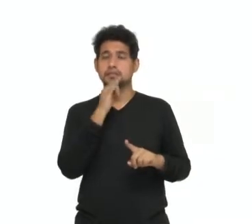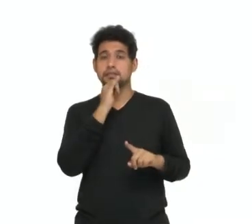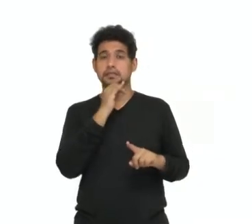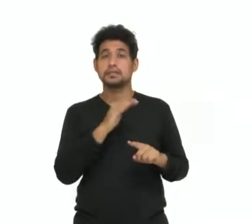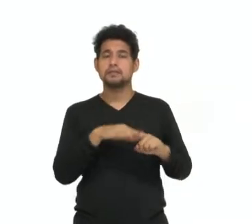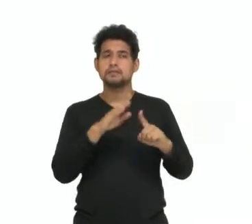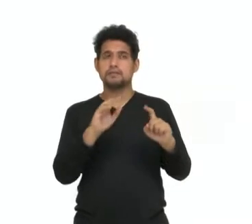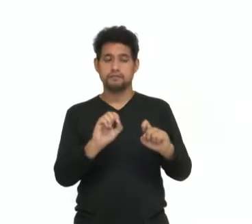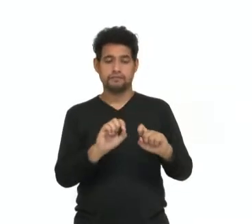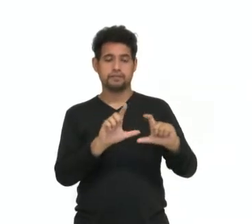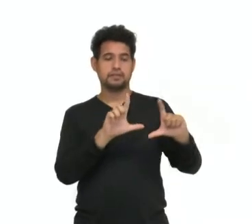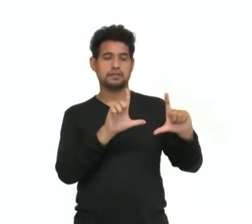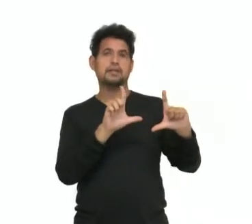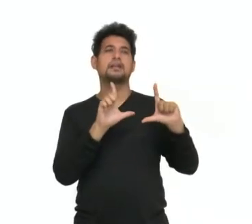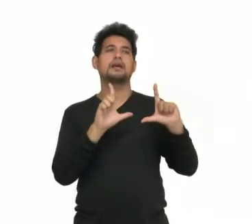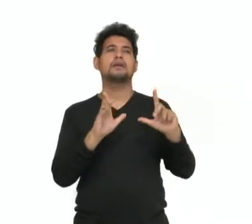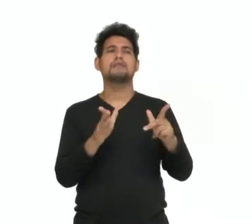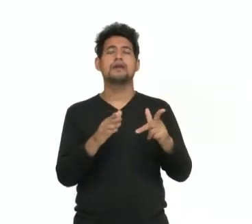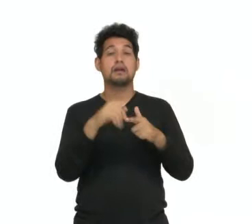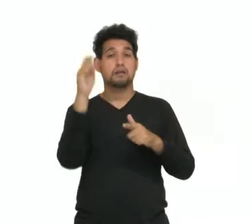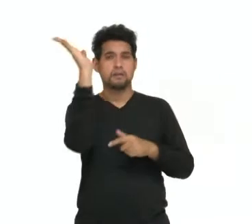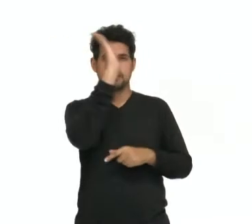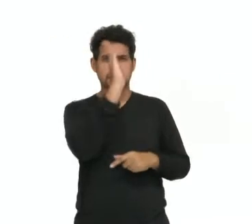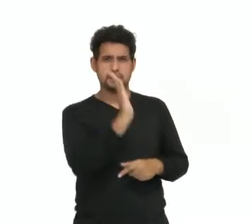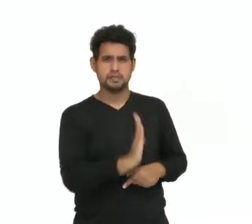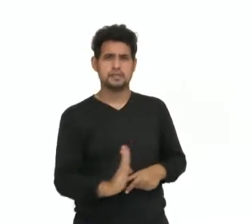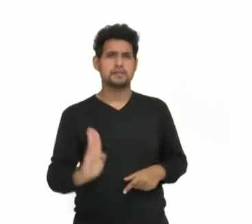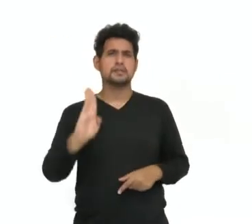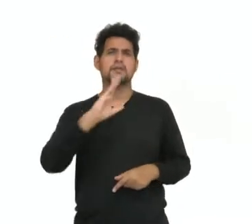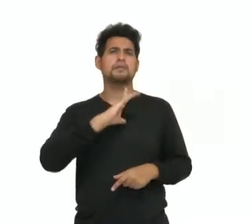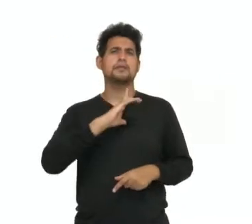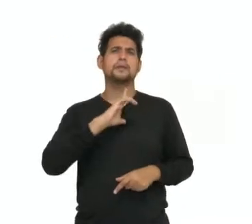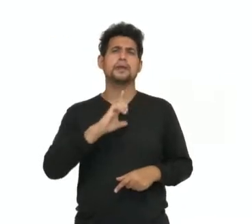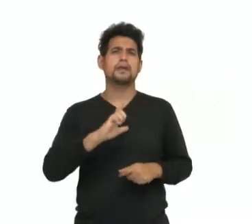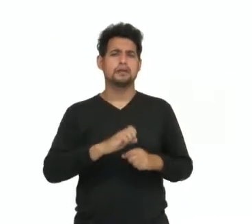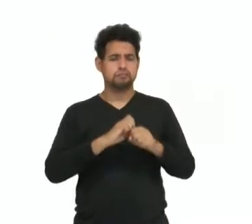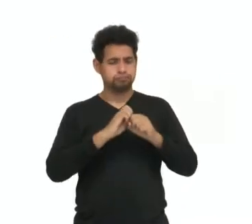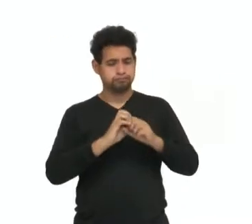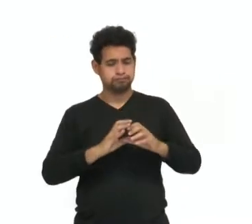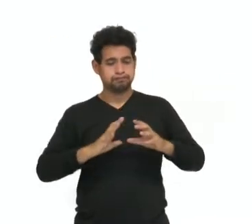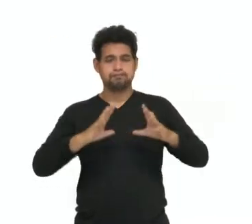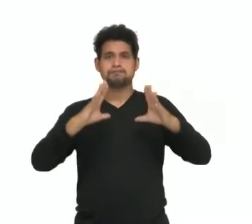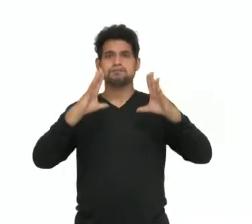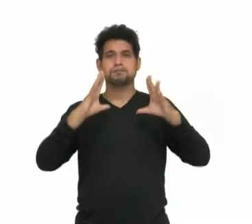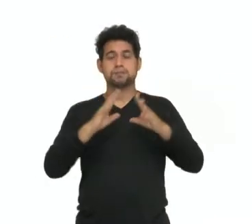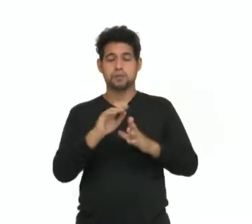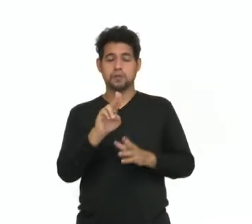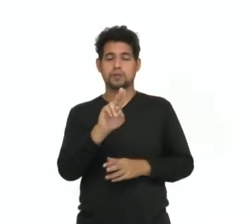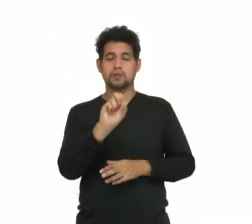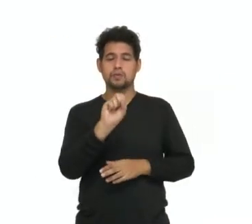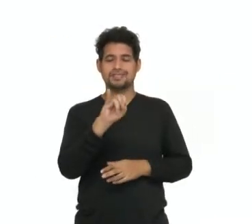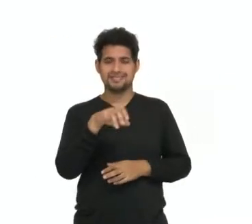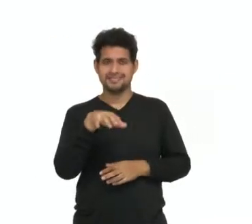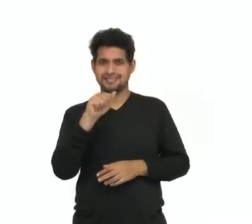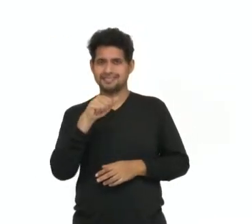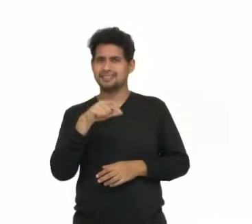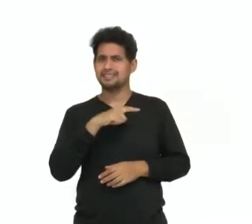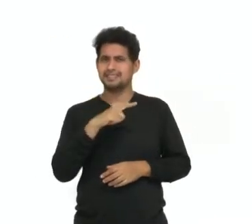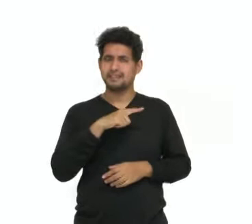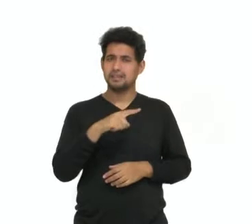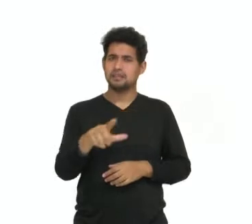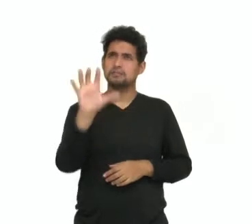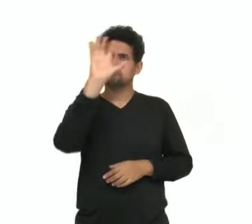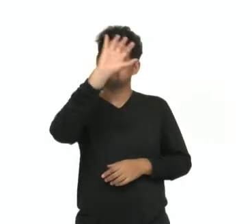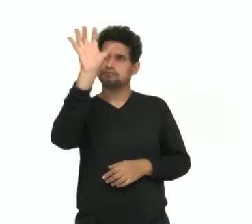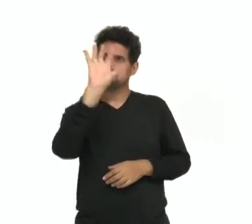aqui na tela, a gente vai perceber que no Brasil nós temos uma grande quantidade de usinas hidrelétricas espalhadas pelo